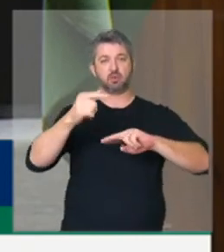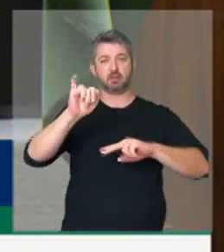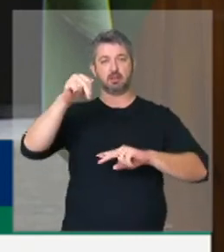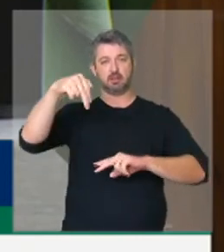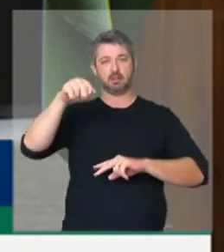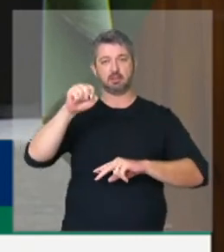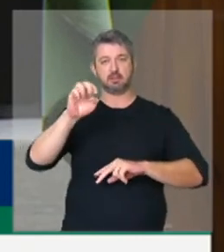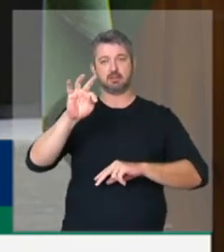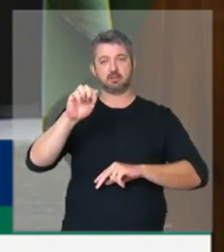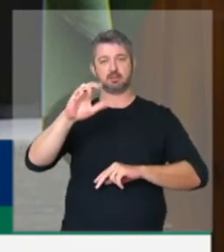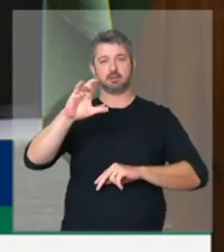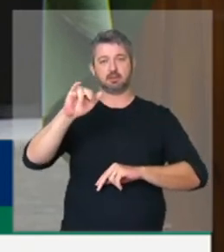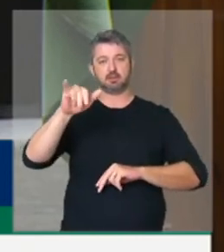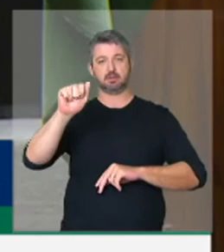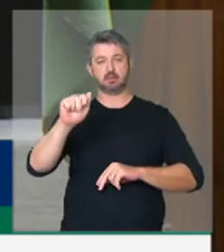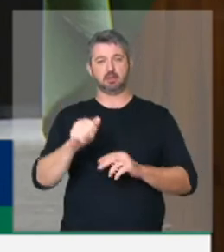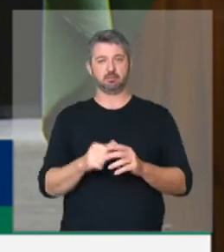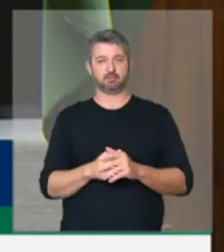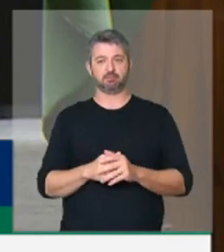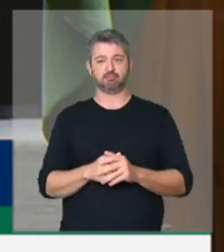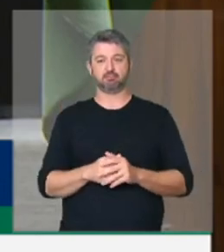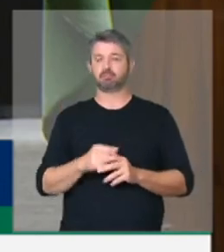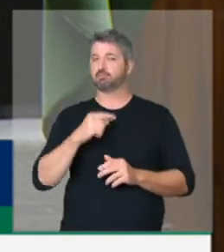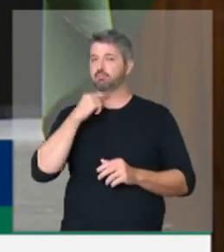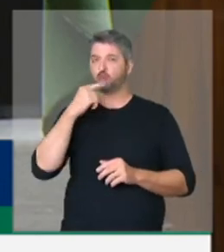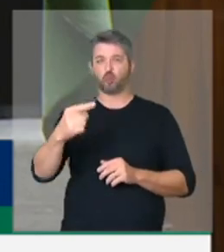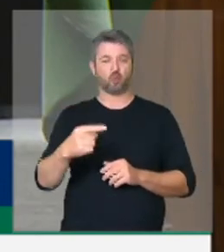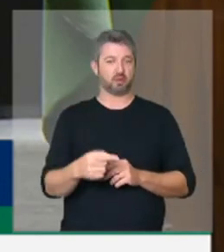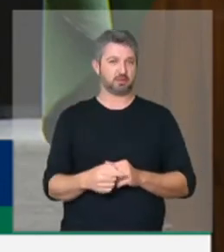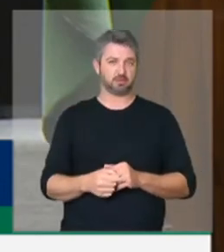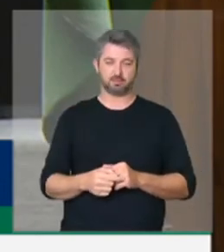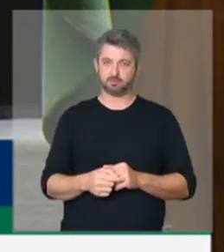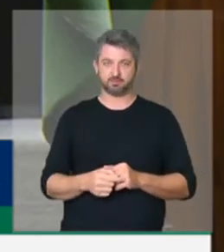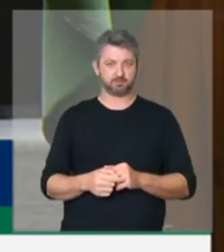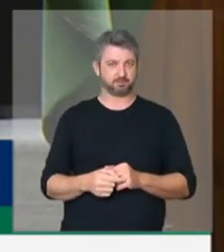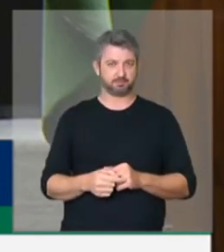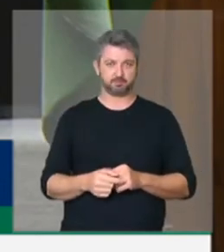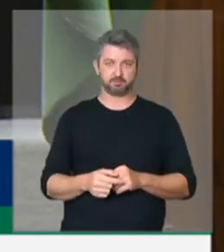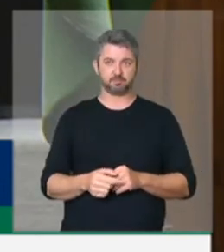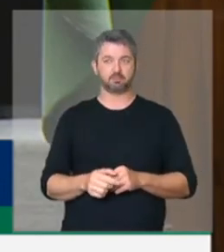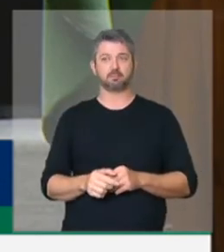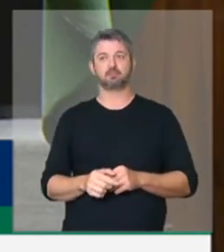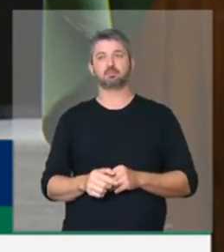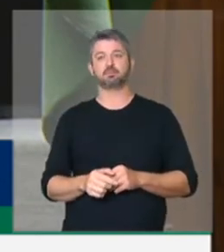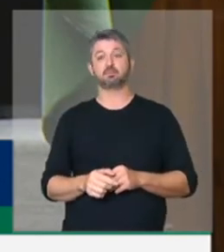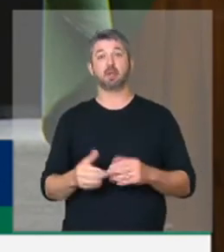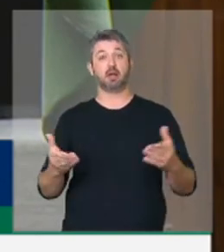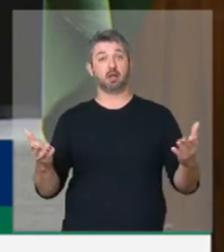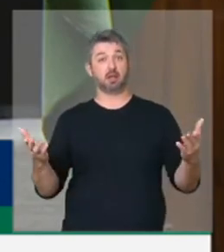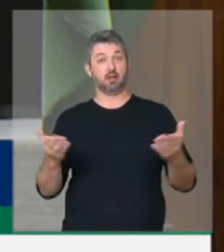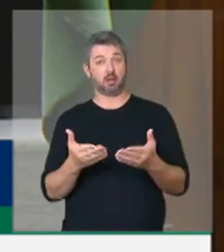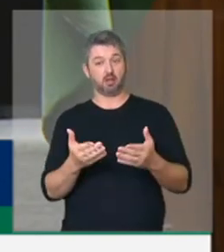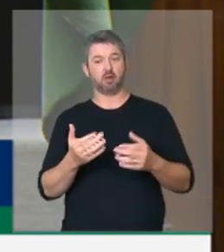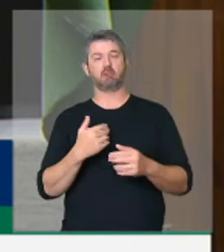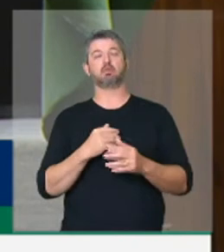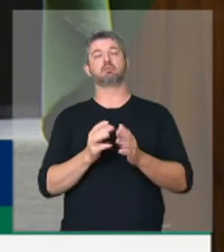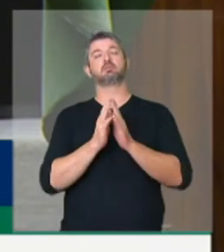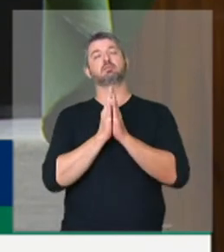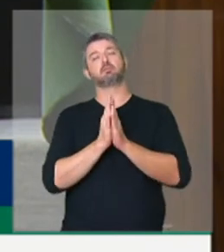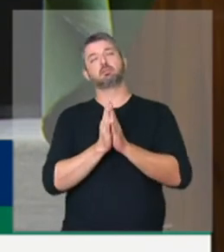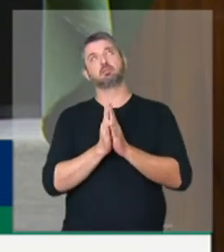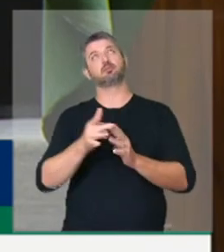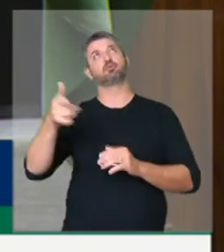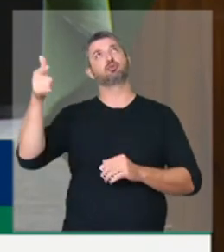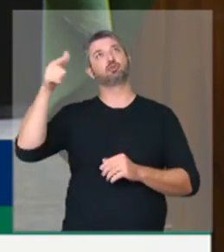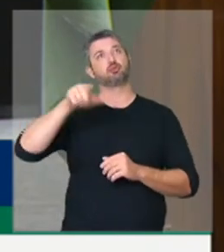instância. Não conseguimos colocar a matéria em votação. E agora eu quero fazer um apelo